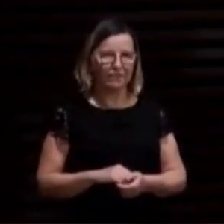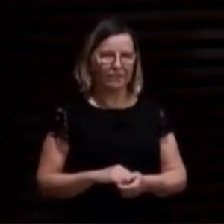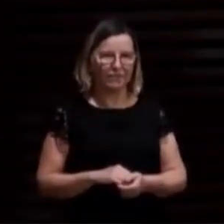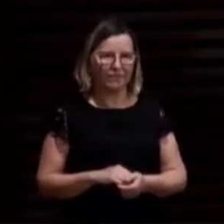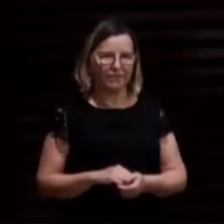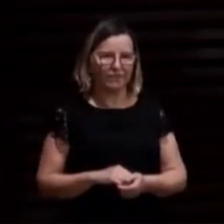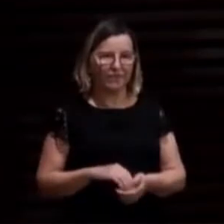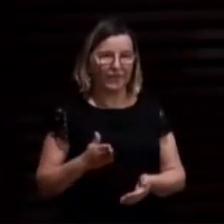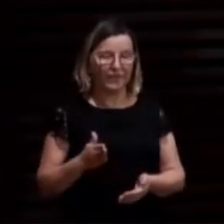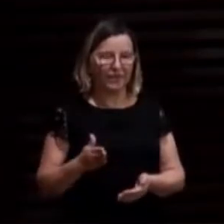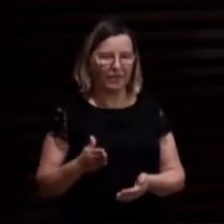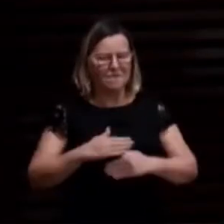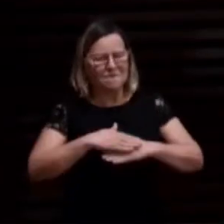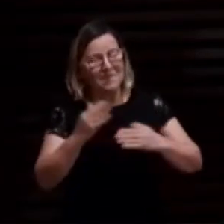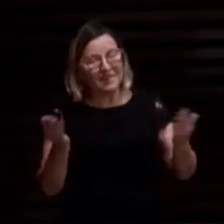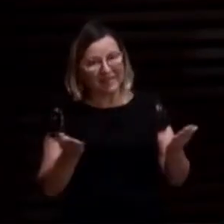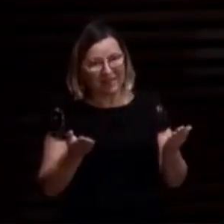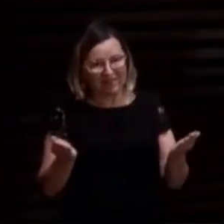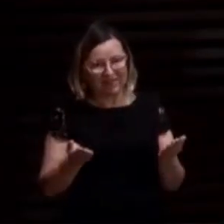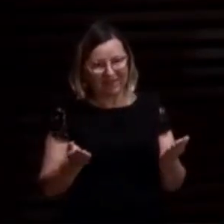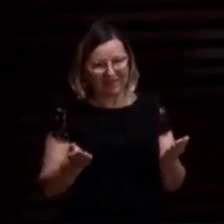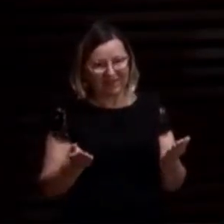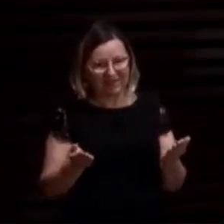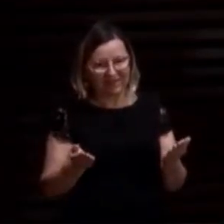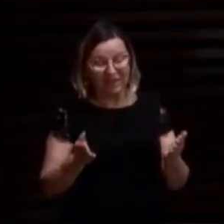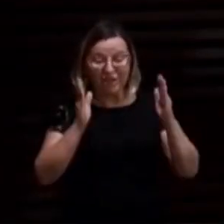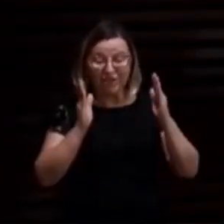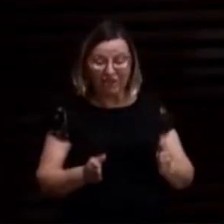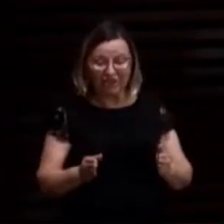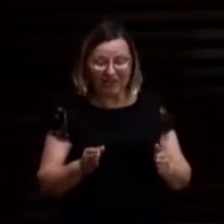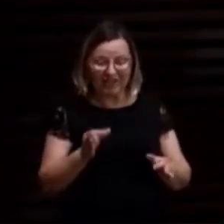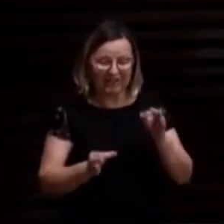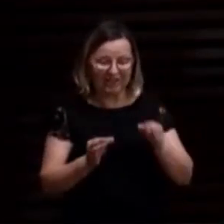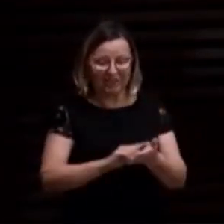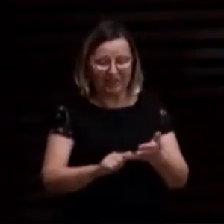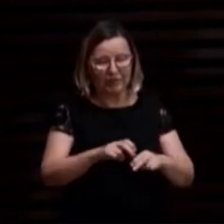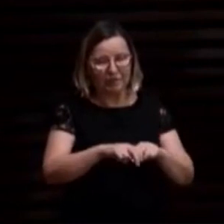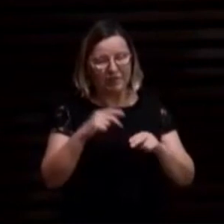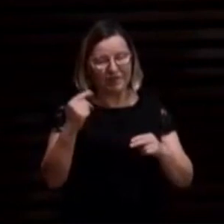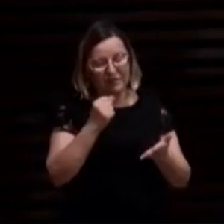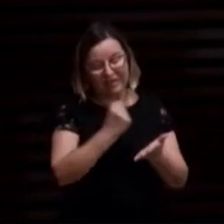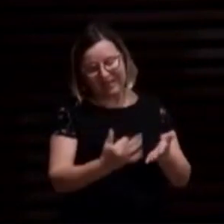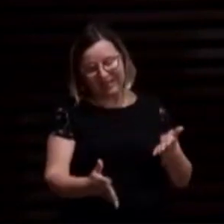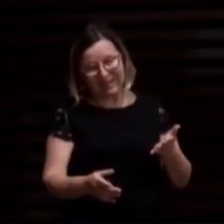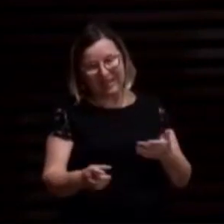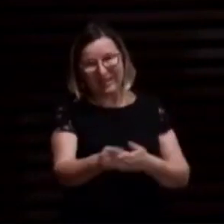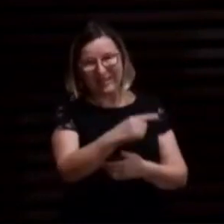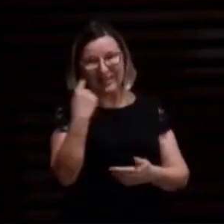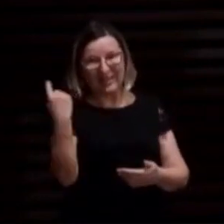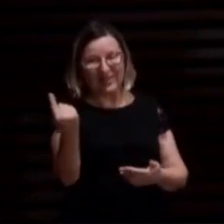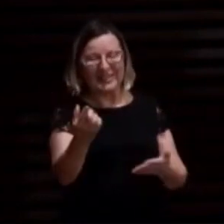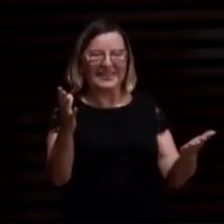Logo, muito mais agora, sendo justificados pelo seu sangue, seremos por ele salvos